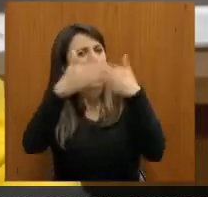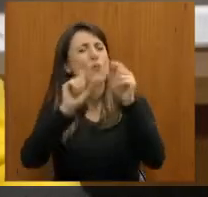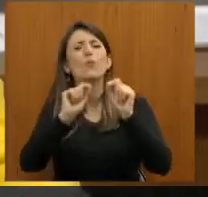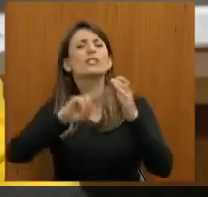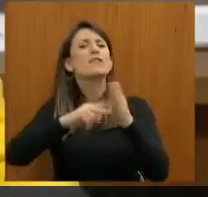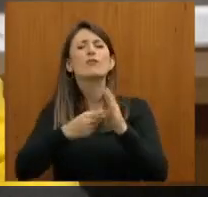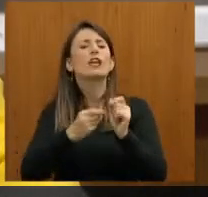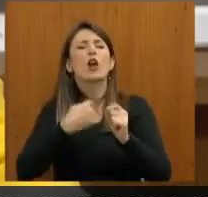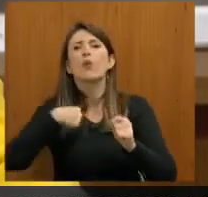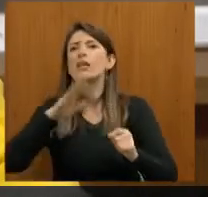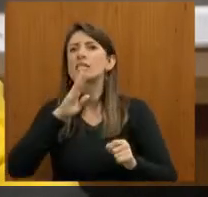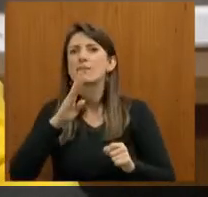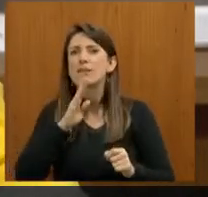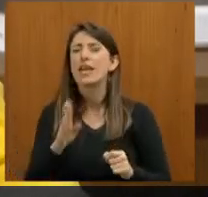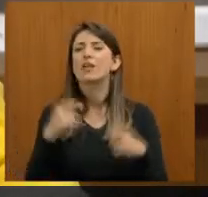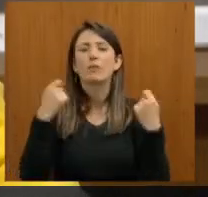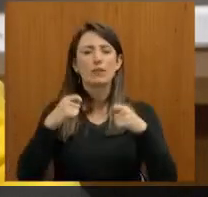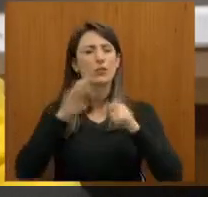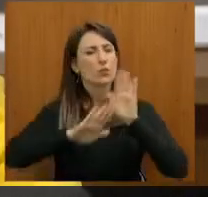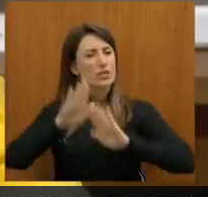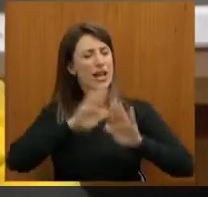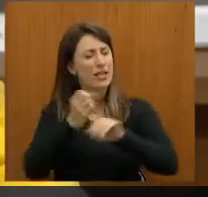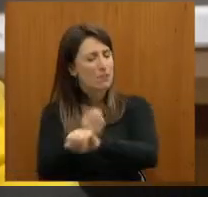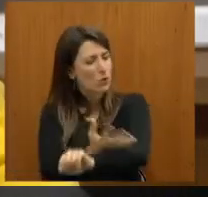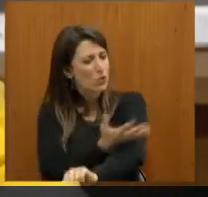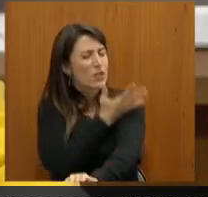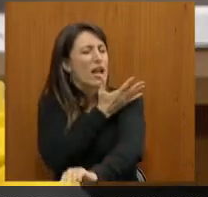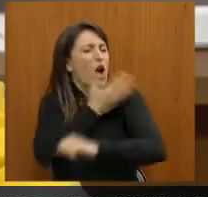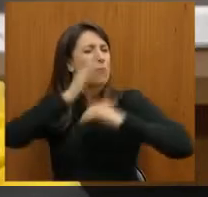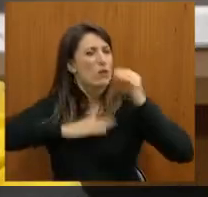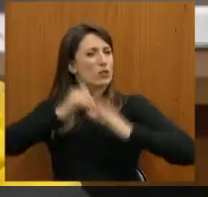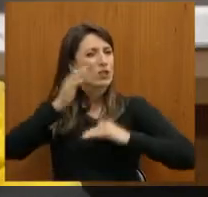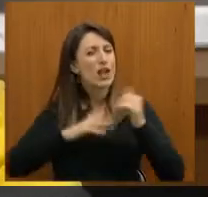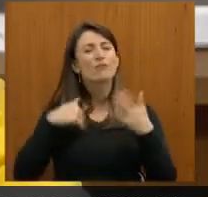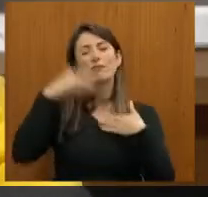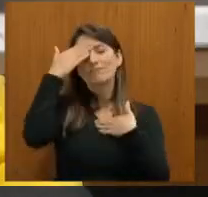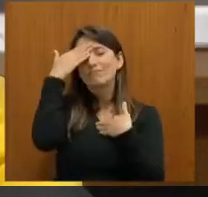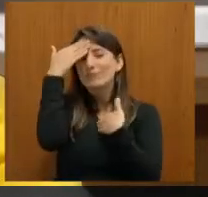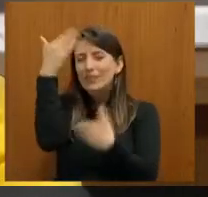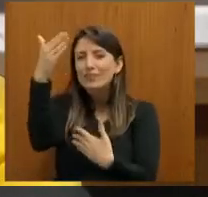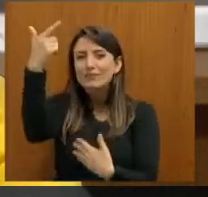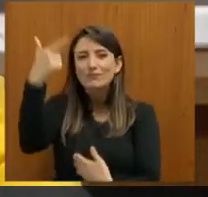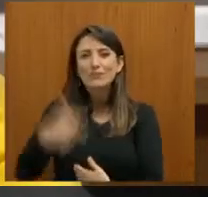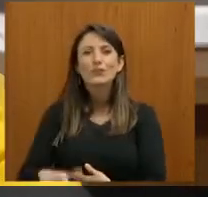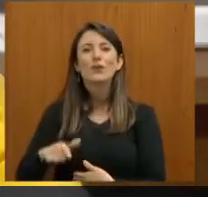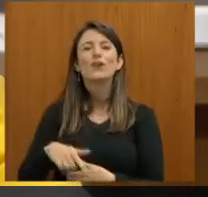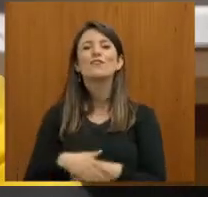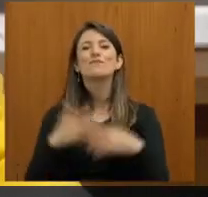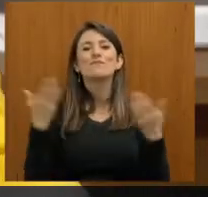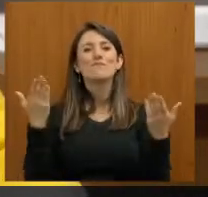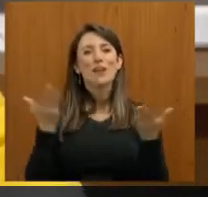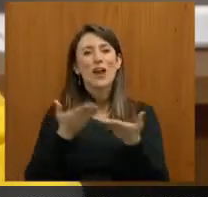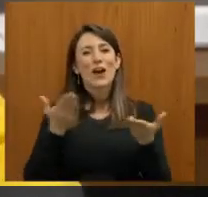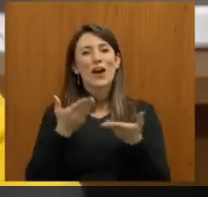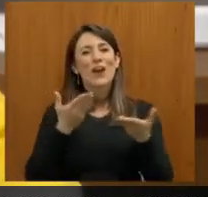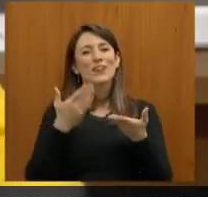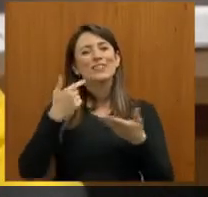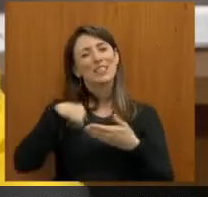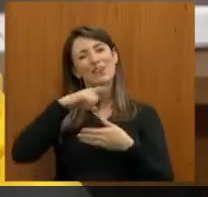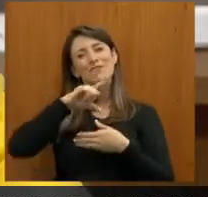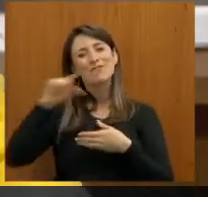conhecimento cuidado emocional e profissional agradeço mais uma vez saio daqui muito